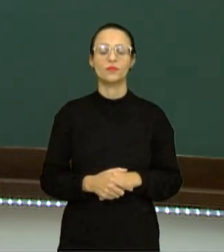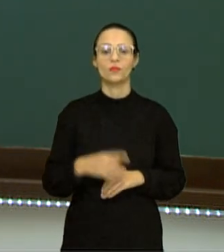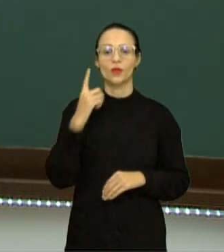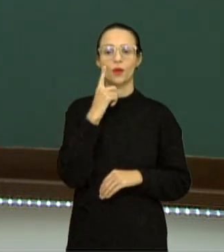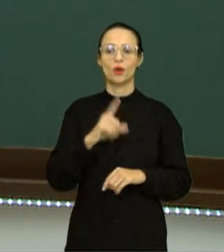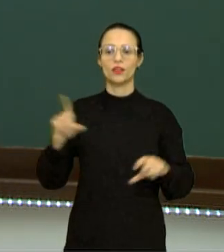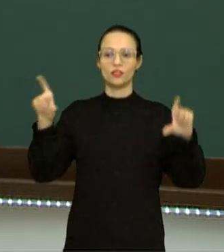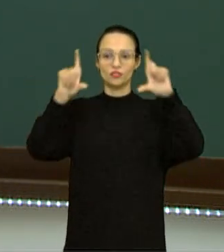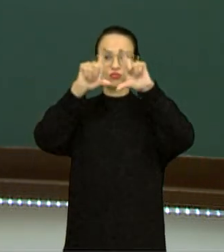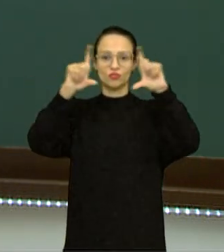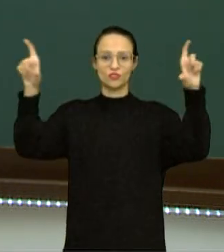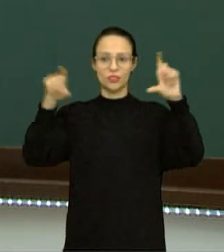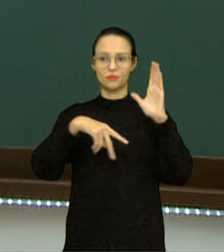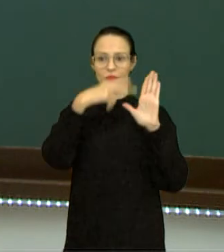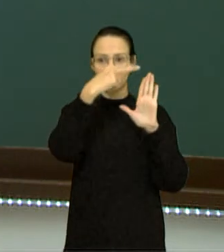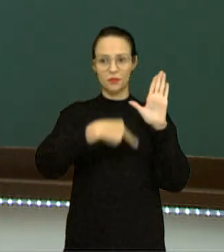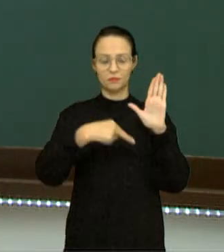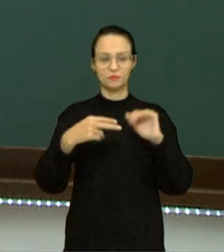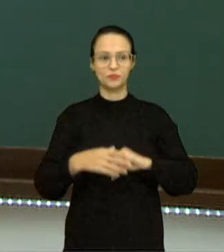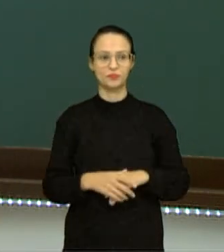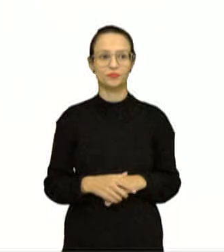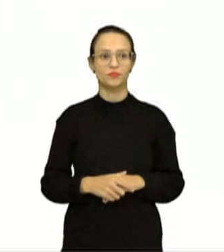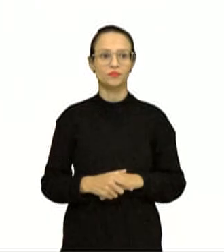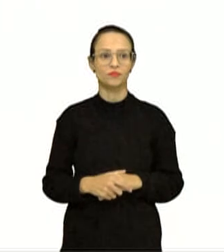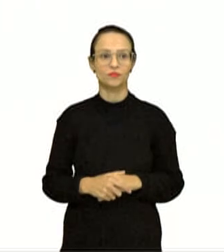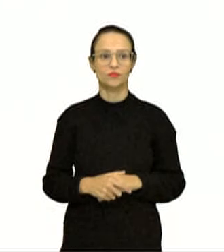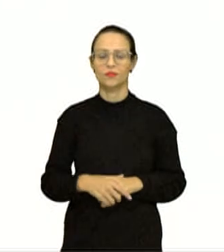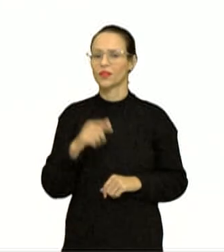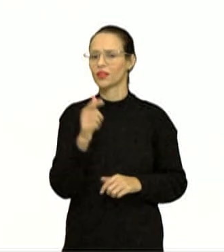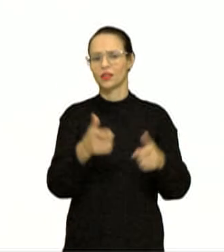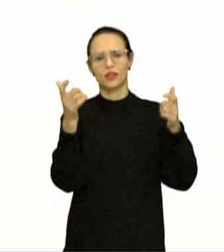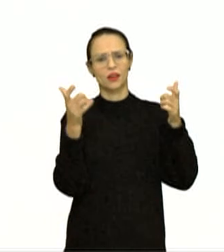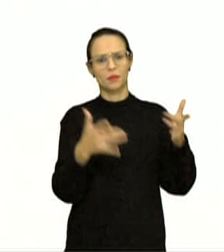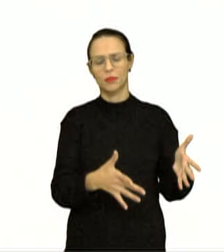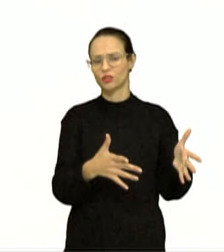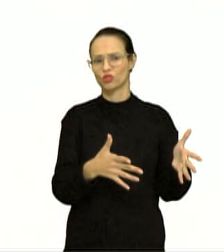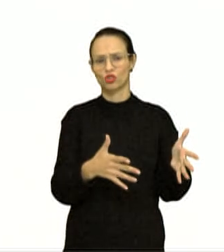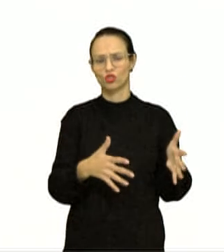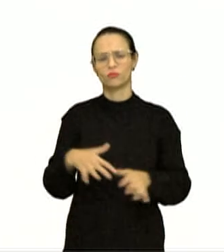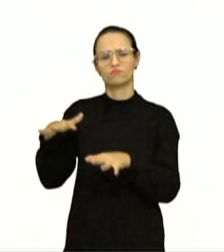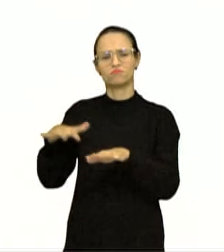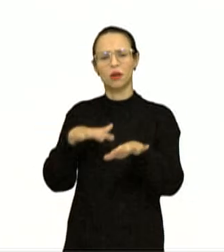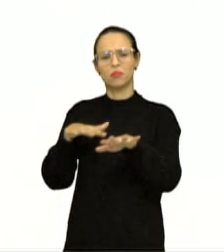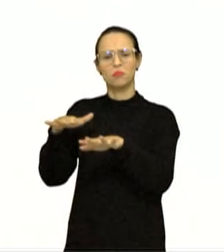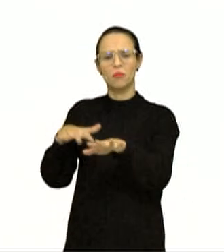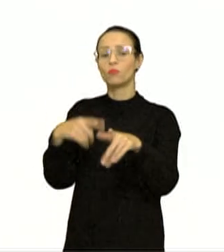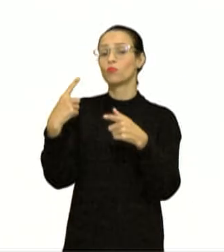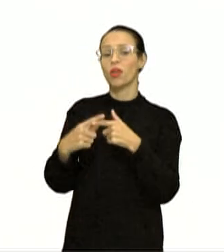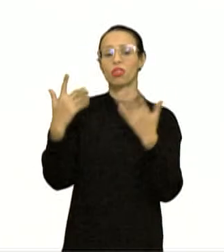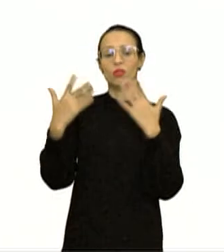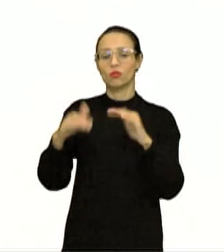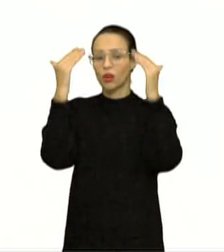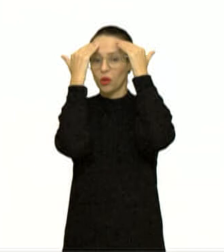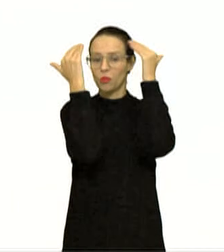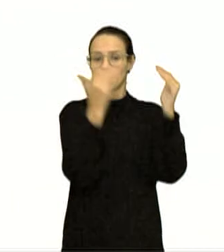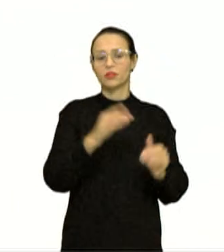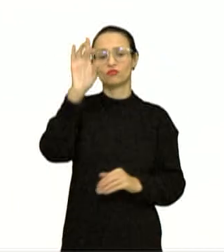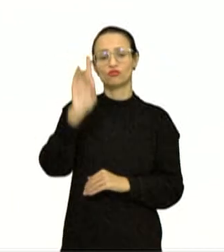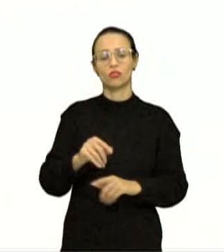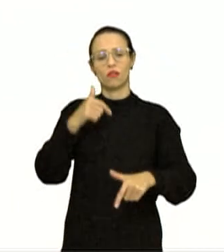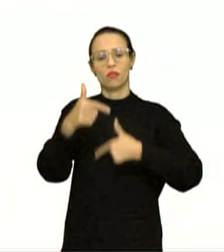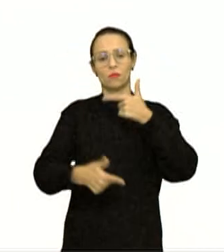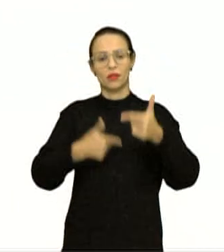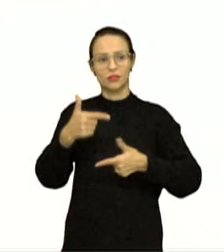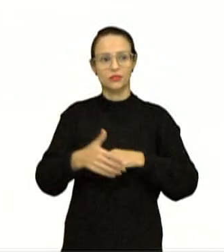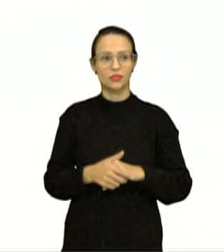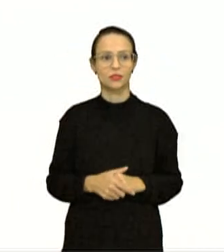Vamos à leitura de uma tira. Ele abandonou a caravana porque não quiseram cumprir com seus direitos